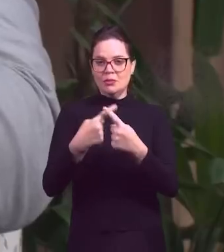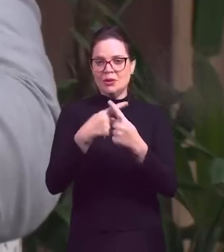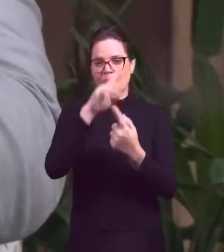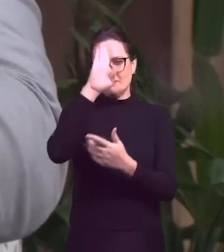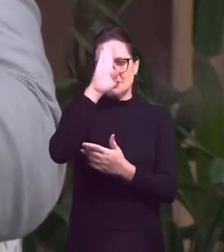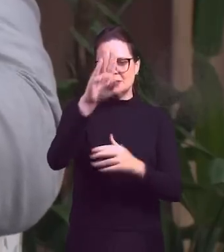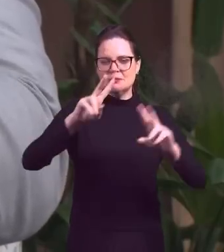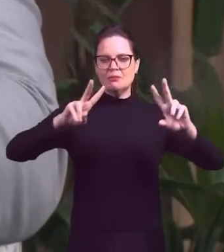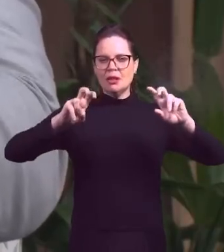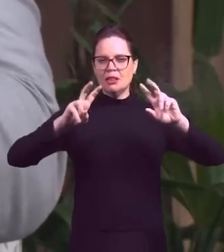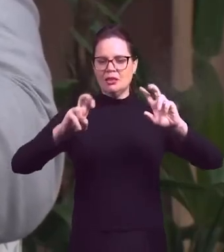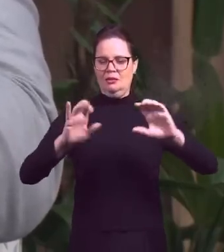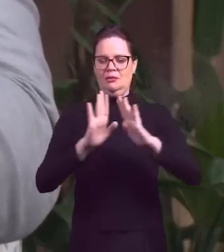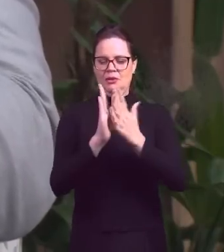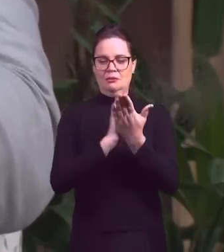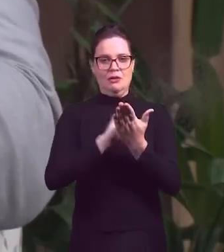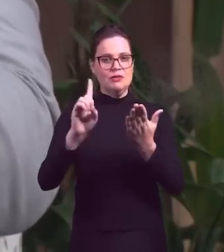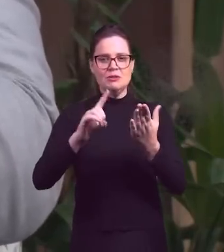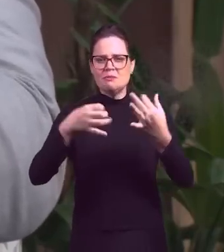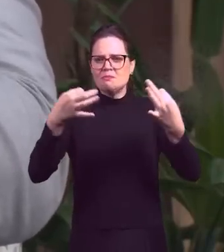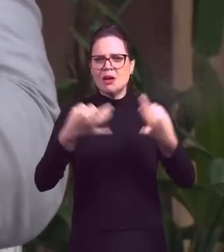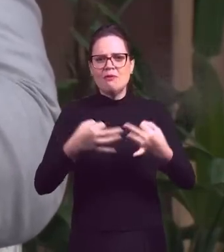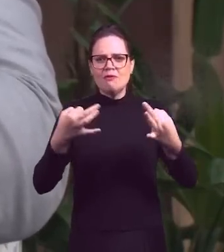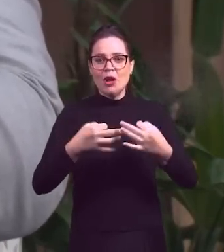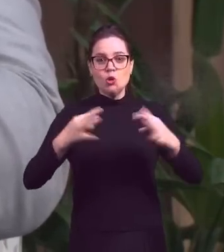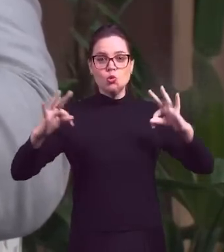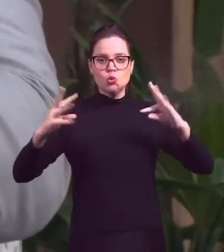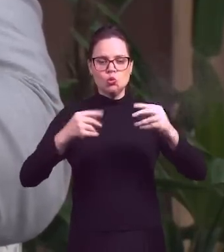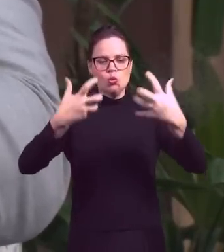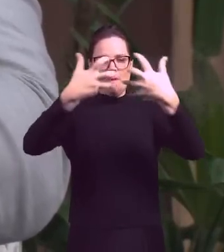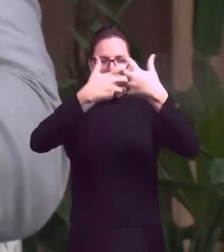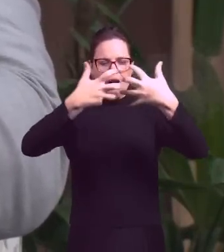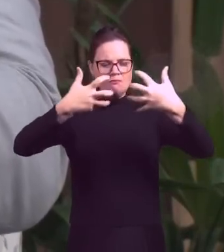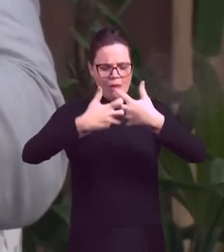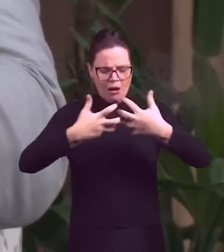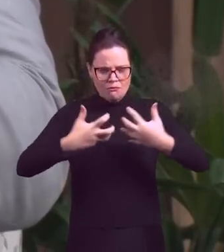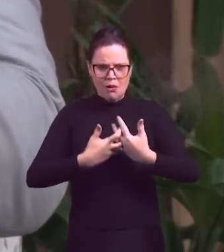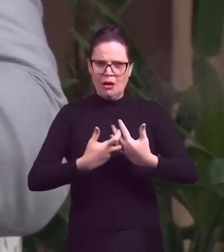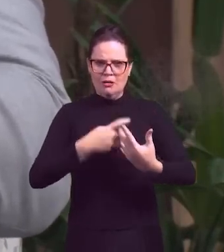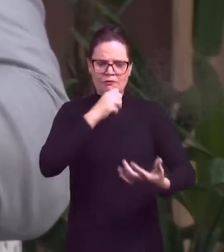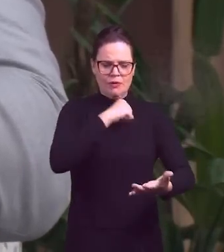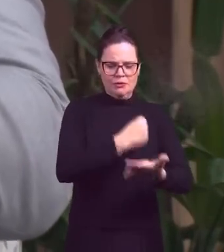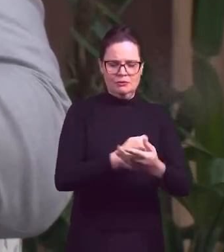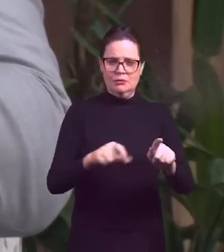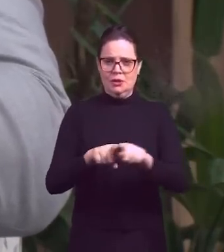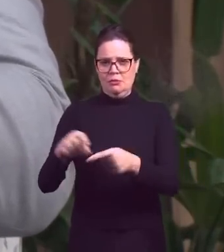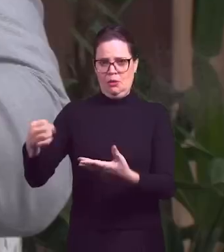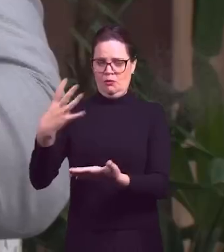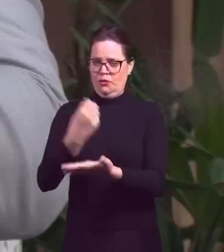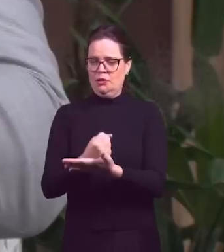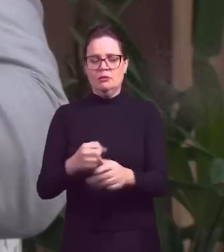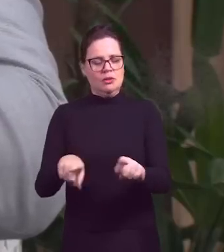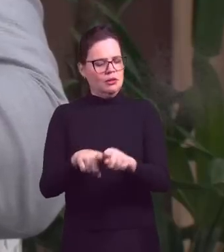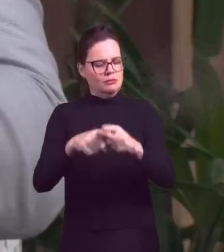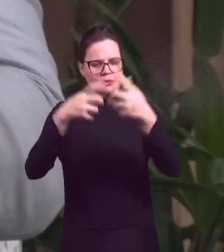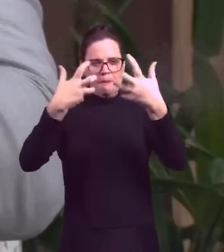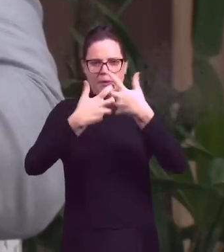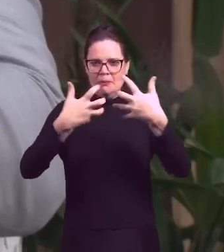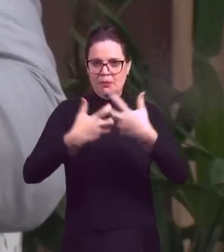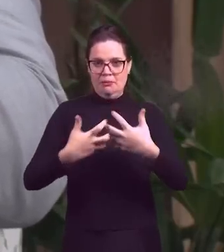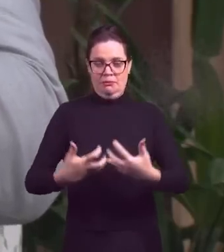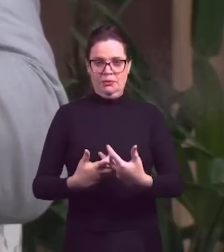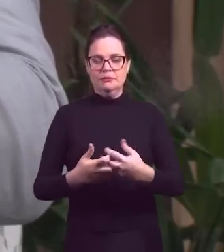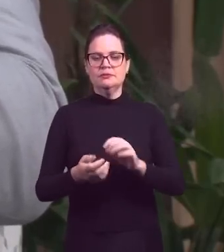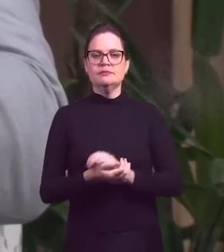tema principal, que é a engrenagem conexão, perfeita. Exatamente. Então nós vamos aqui nesse segundo momento